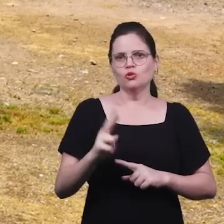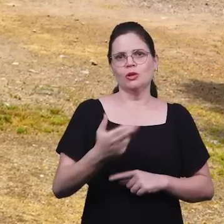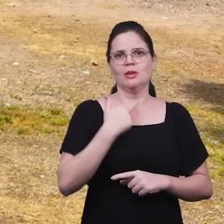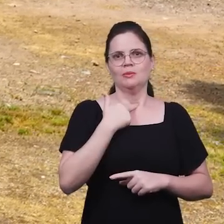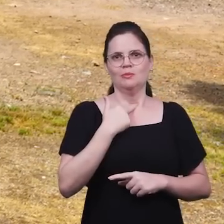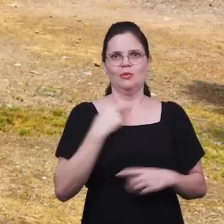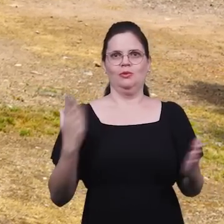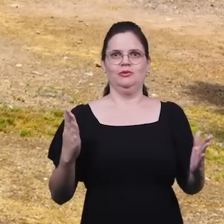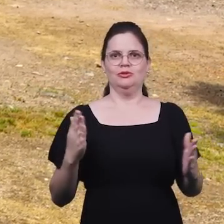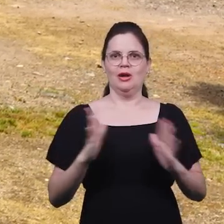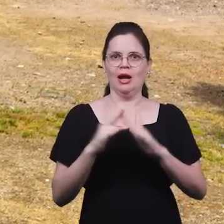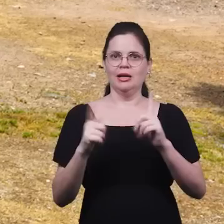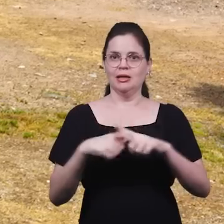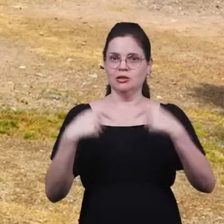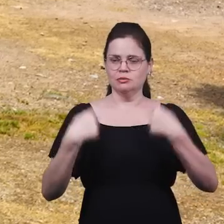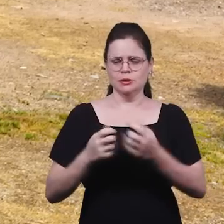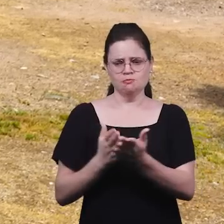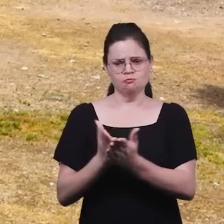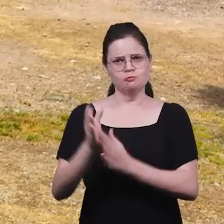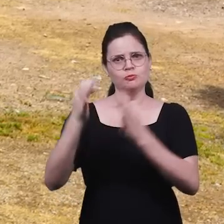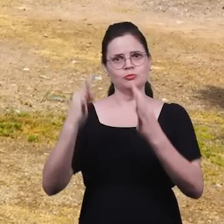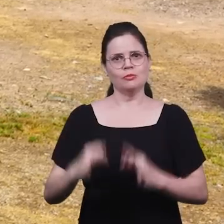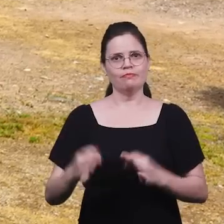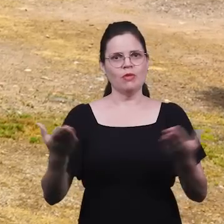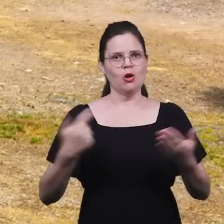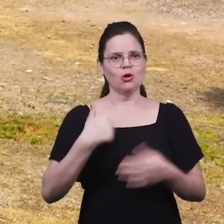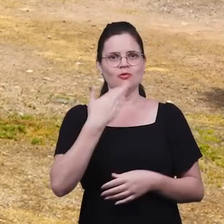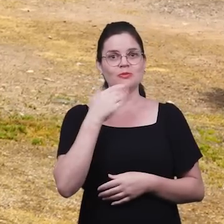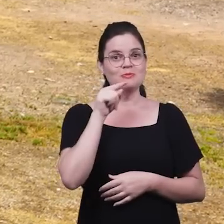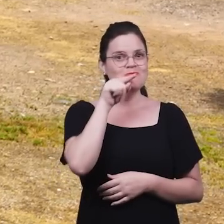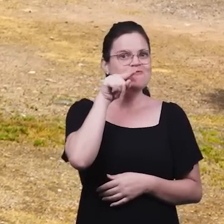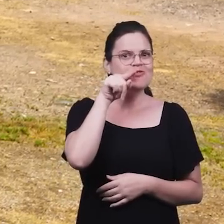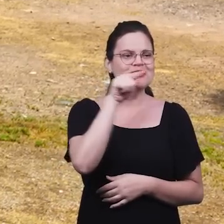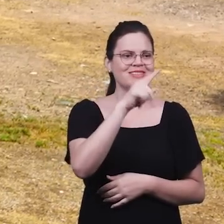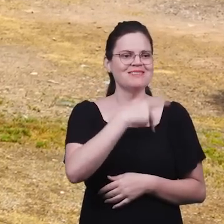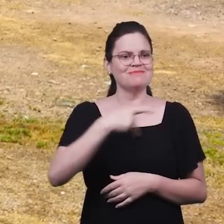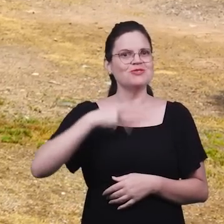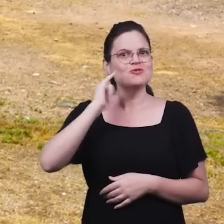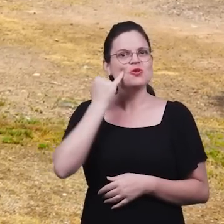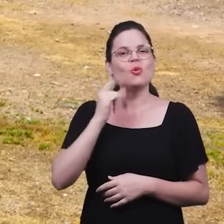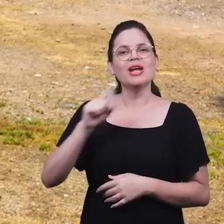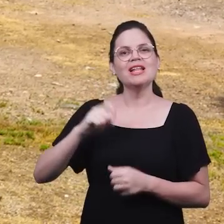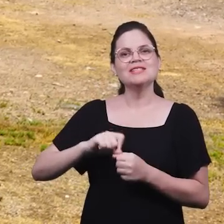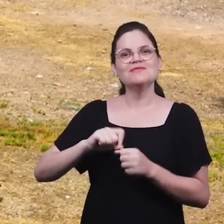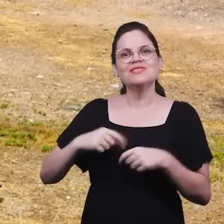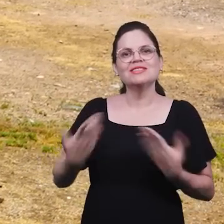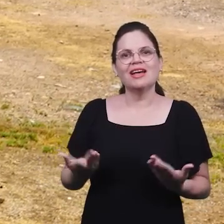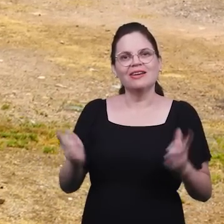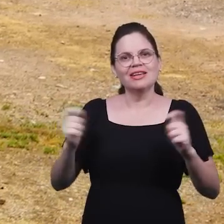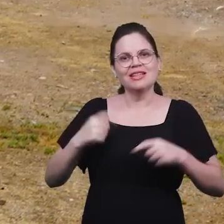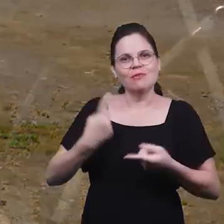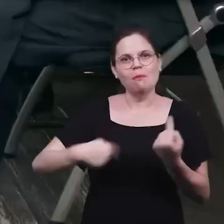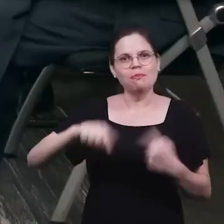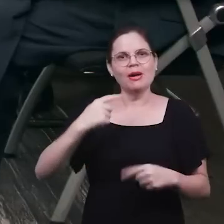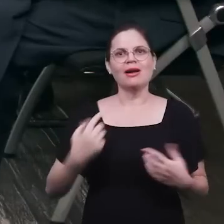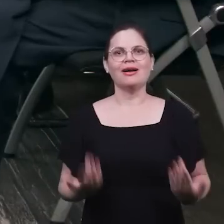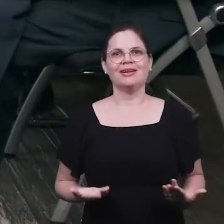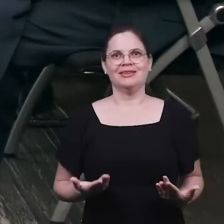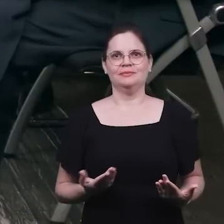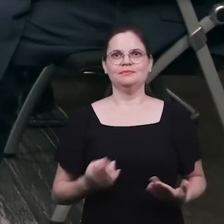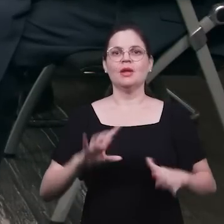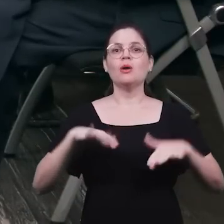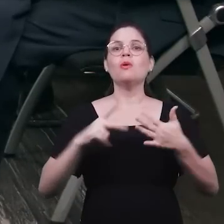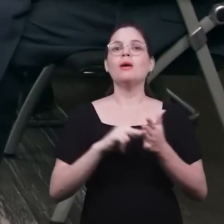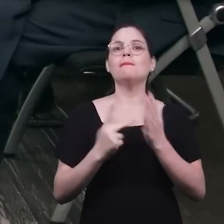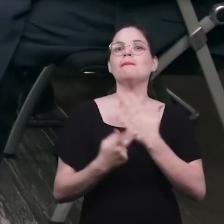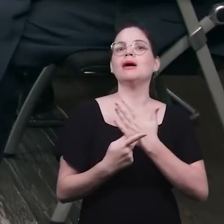conta, os demais, para falar sobre o que é que eles fizeram para mudar definitivamente. Né? Tem uma palavra da parábola. Qual